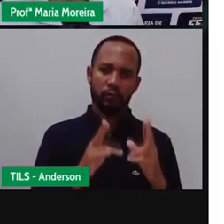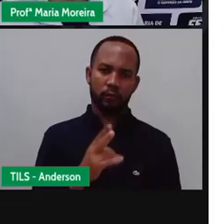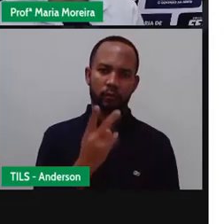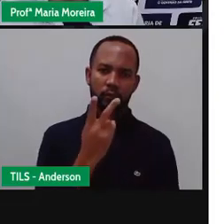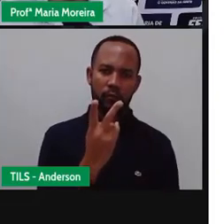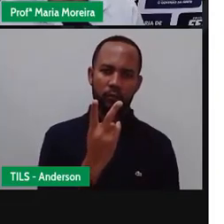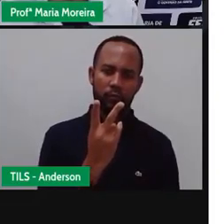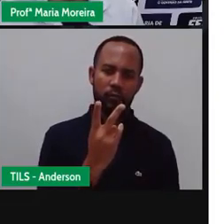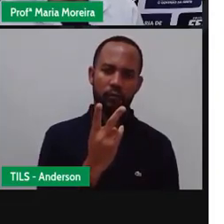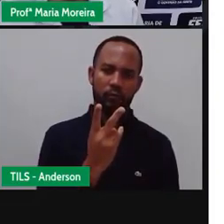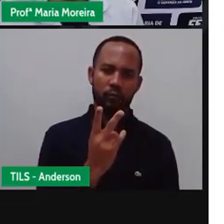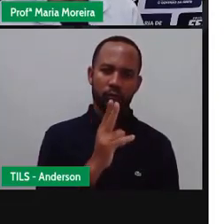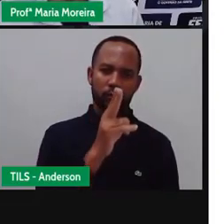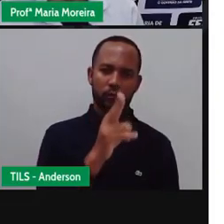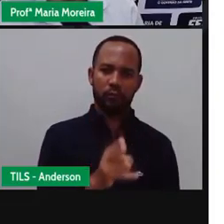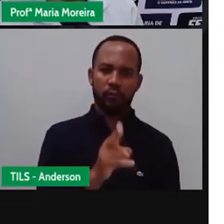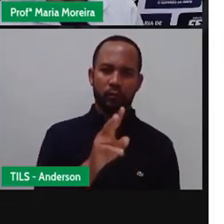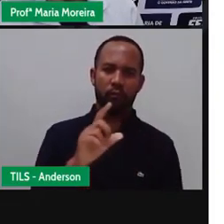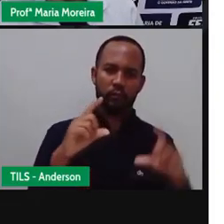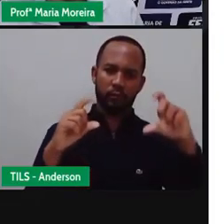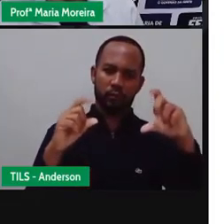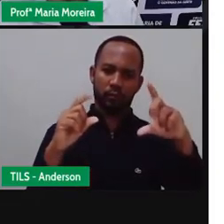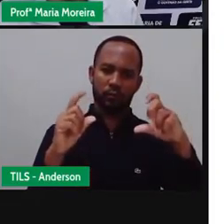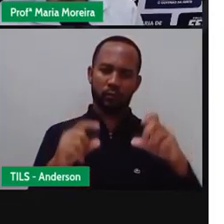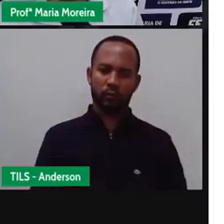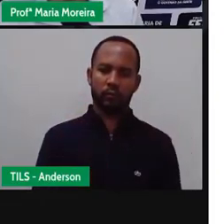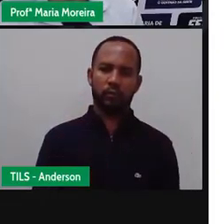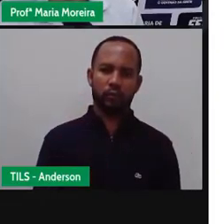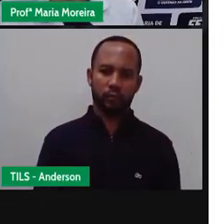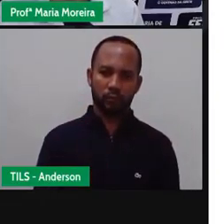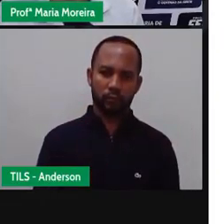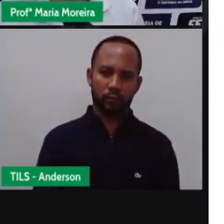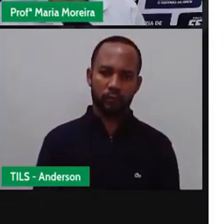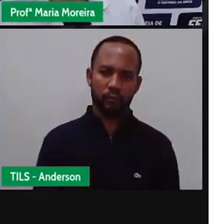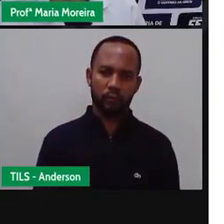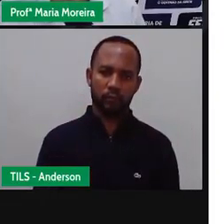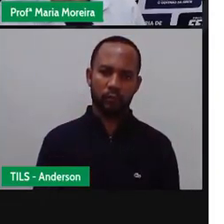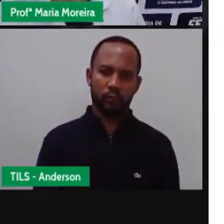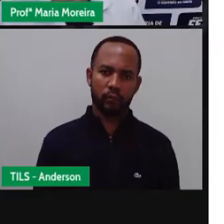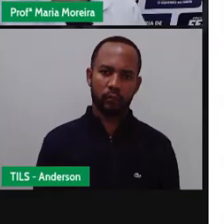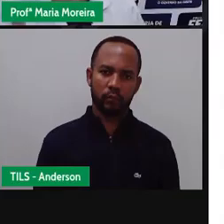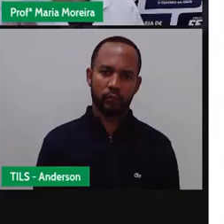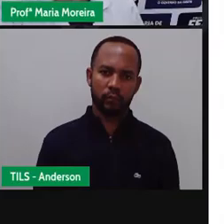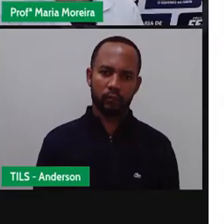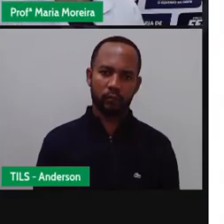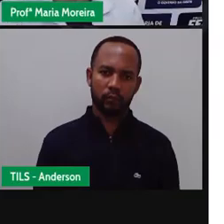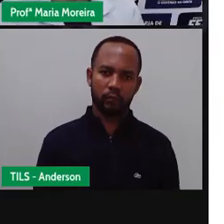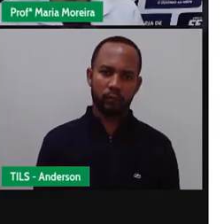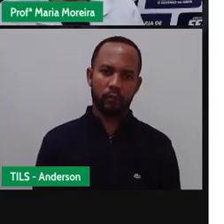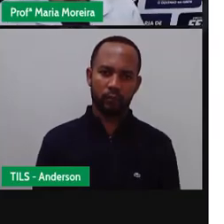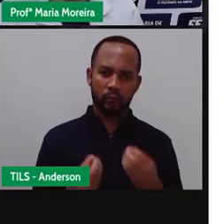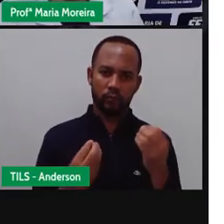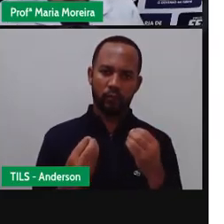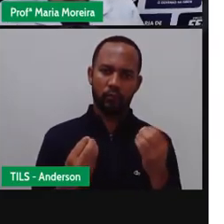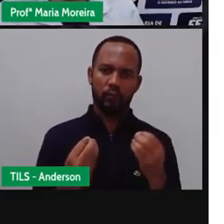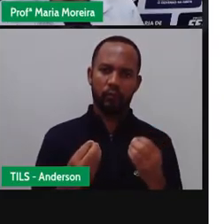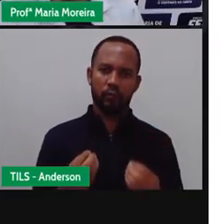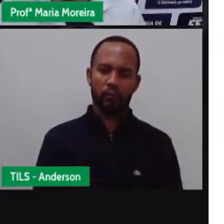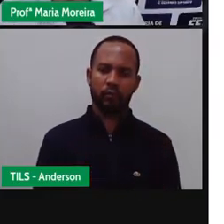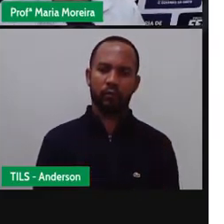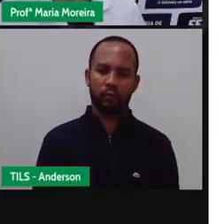imagem, ó. Essa imagem aqui é igualzinha a essa. E aí, o que foi que a Pro fez? Ela pegou essa imagem que tá aqui, essa